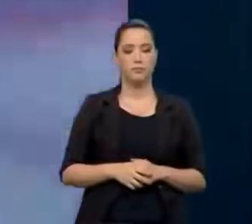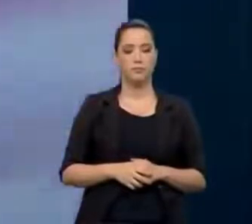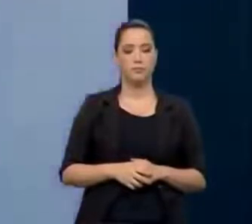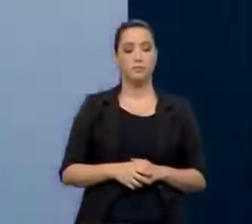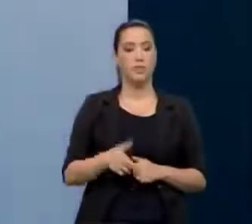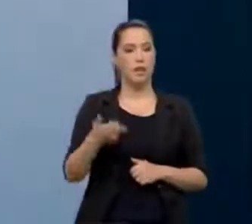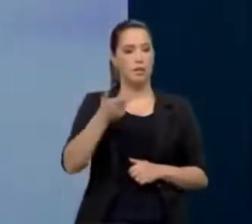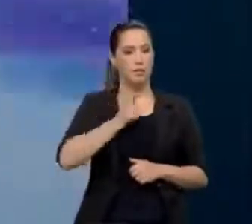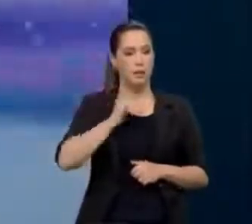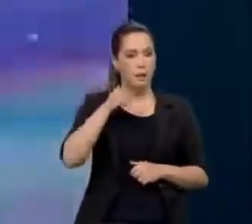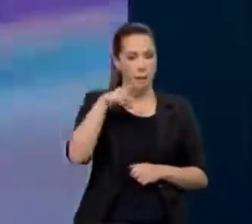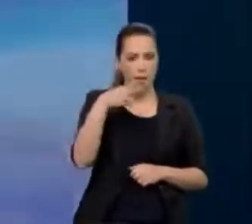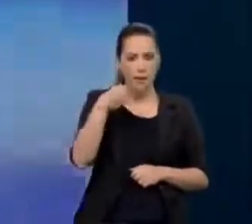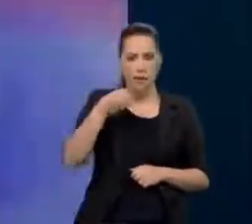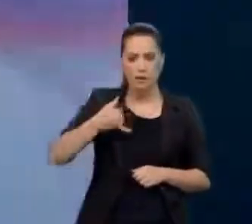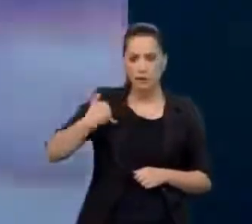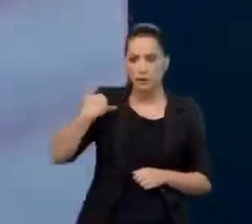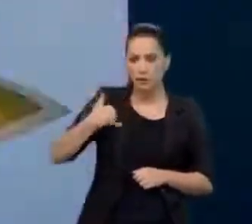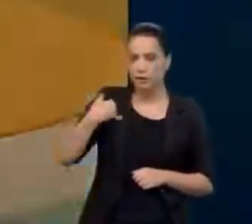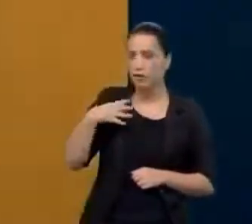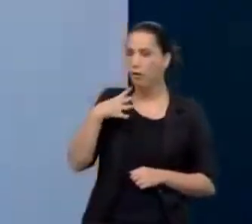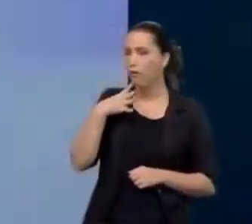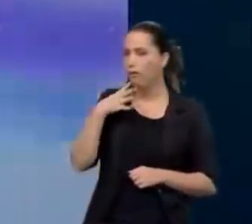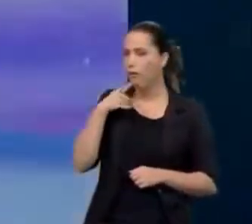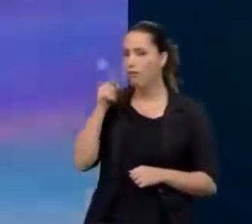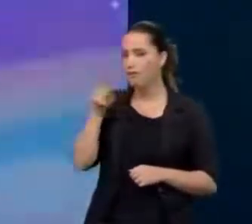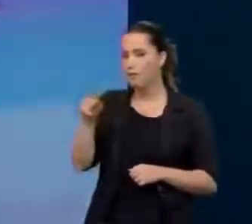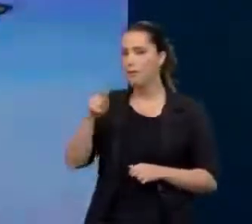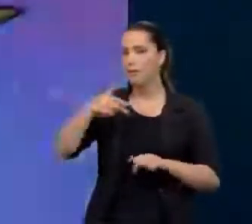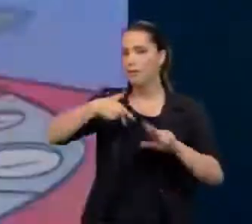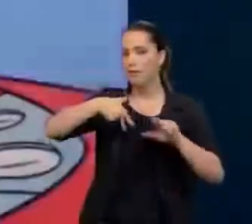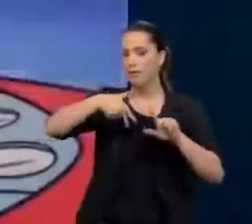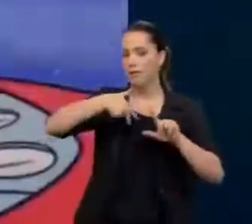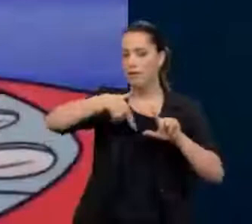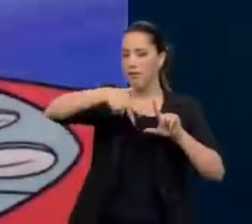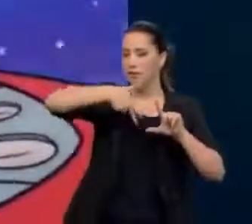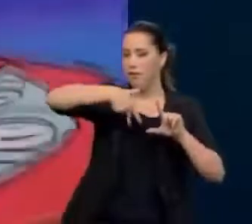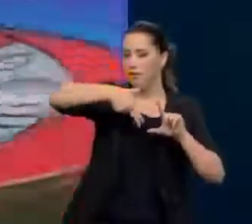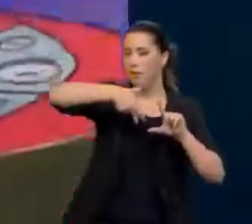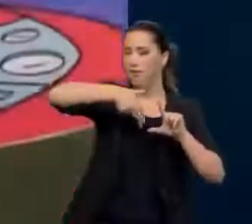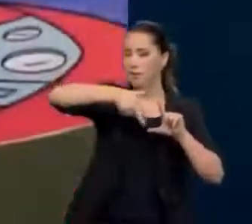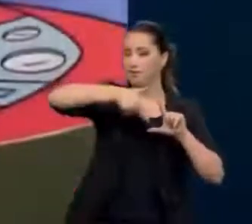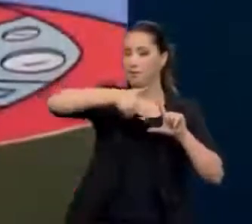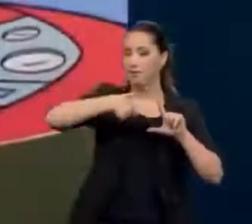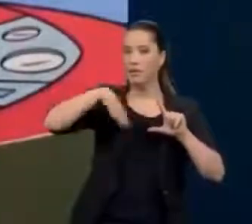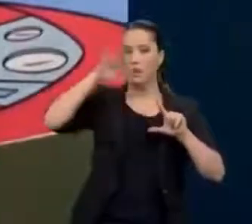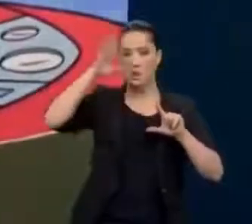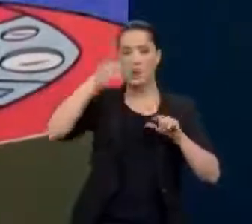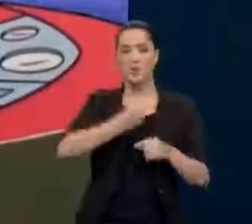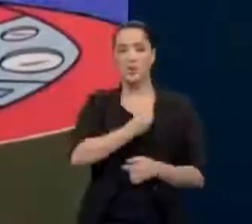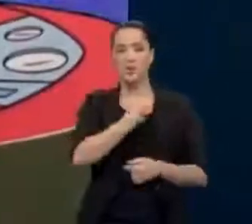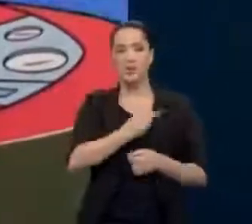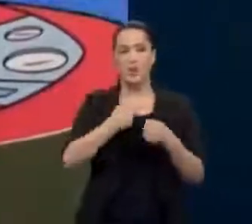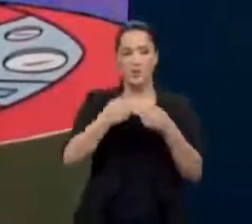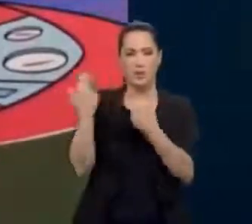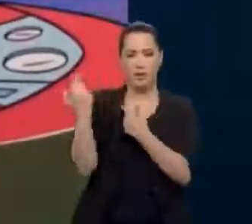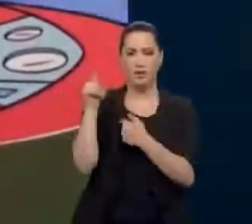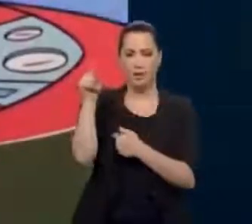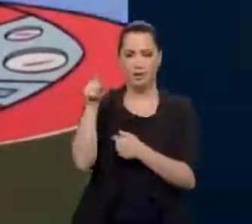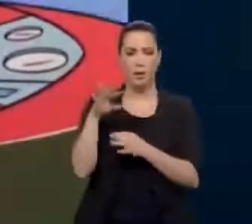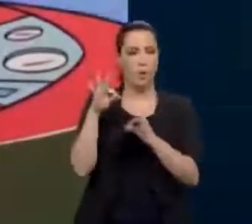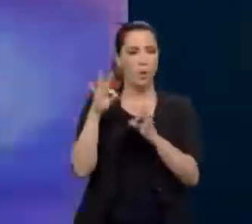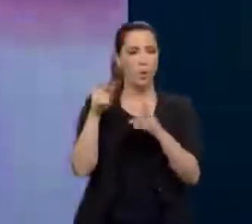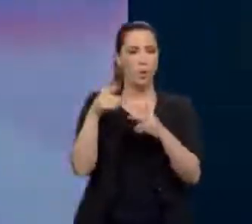Se você tem mais de 30 anos, certamente se lembra dos Jetsons e já sonhou viver numa cidade onde tudo é automatizado.